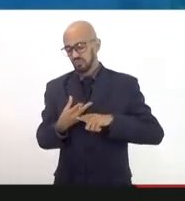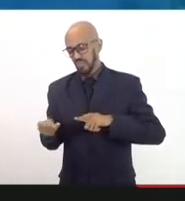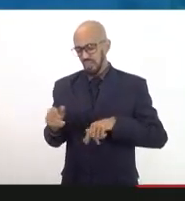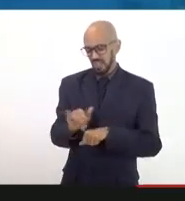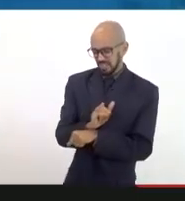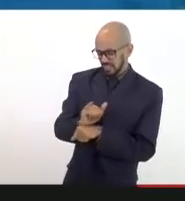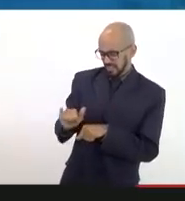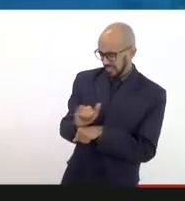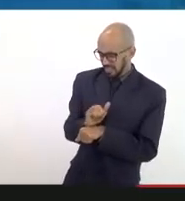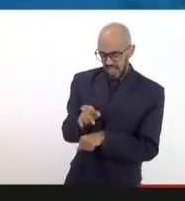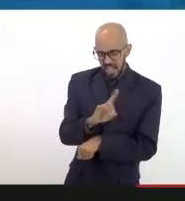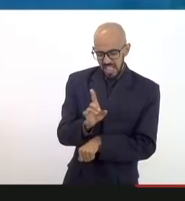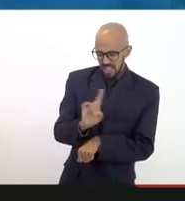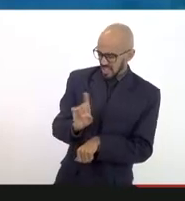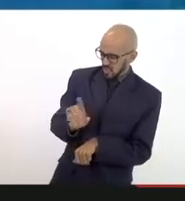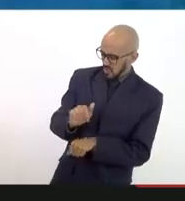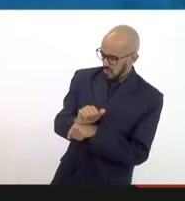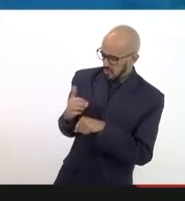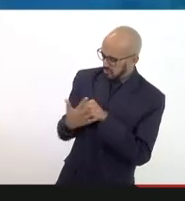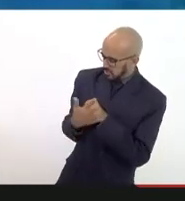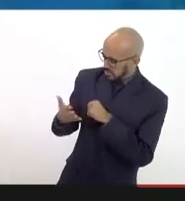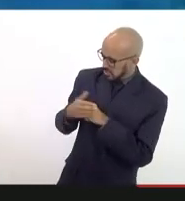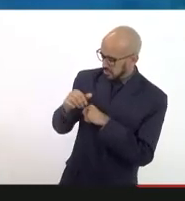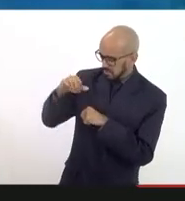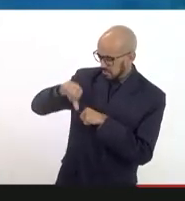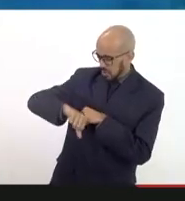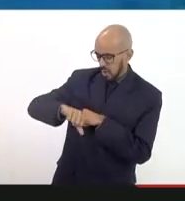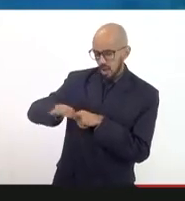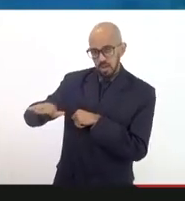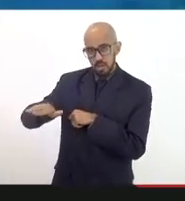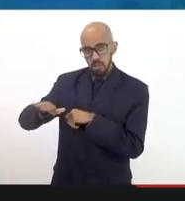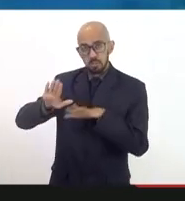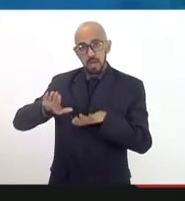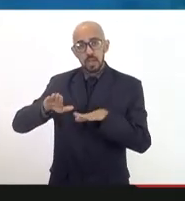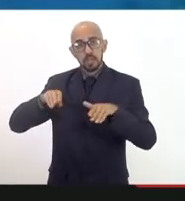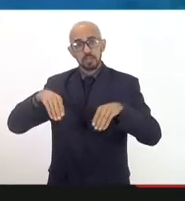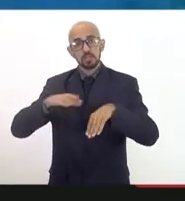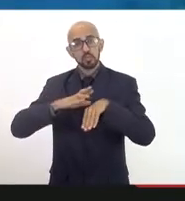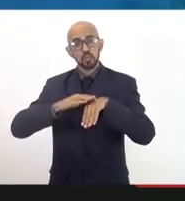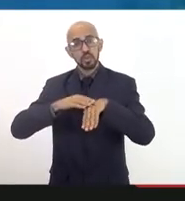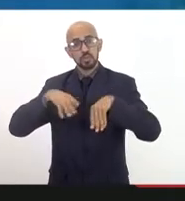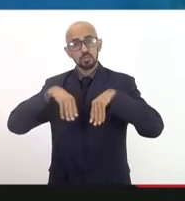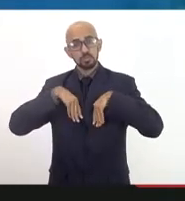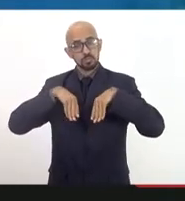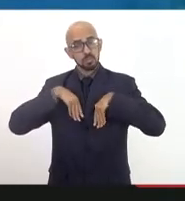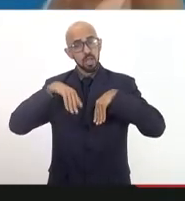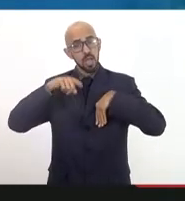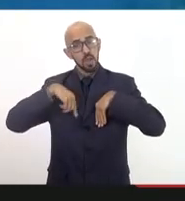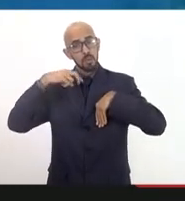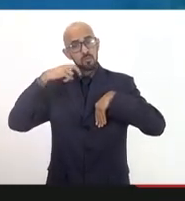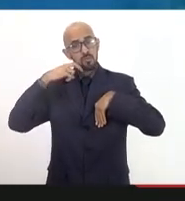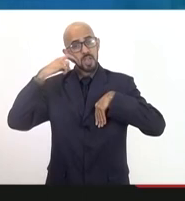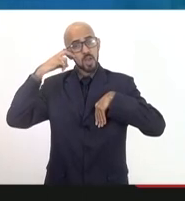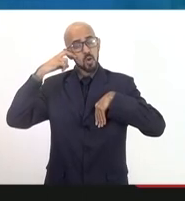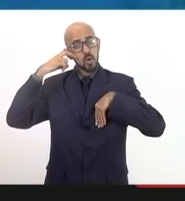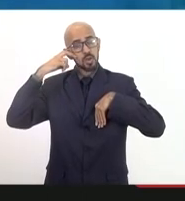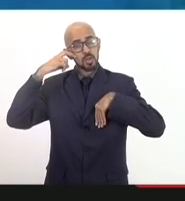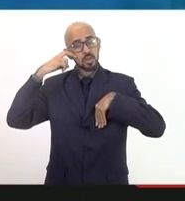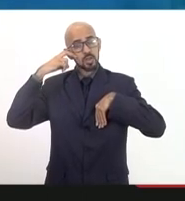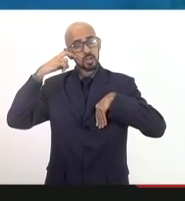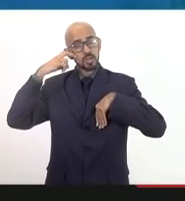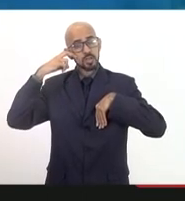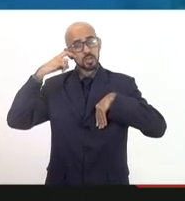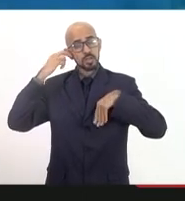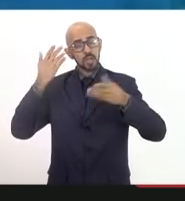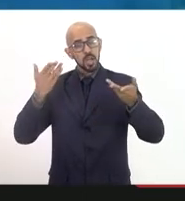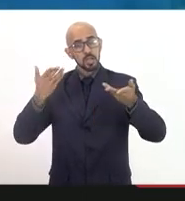a Covid, é muito importante, todos sabemos disso. Mas a tuberculose continua sendo uma grande vergonha para uma saúde pública, de uma doença em que você tem um